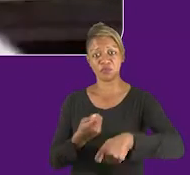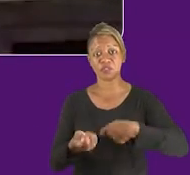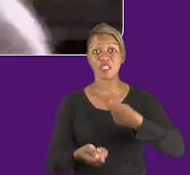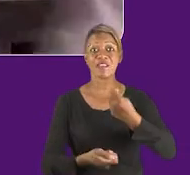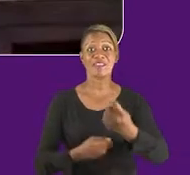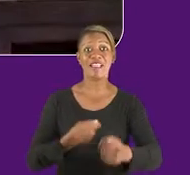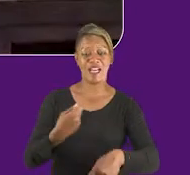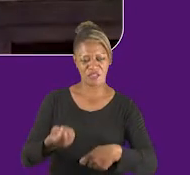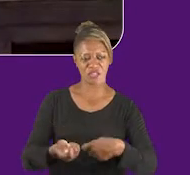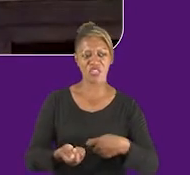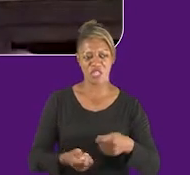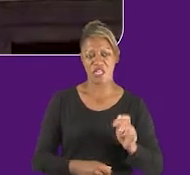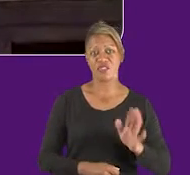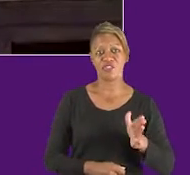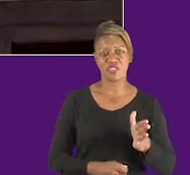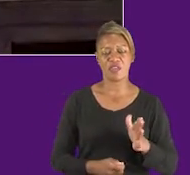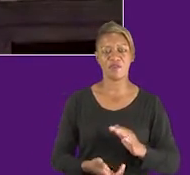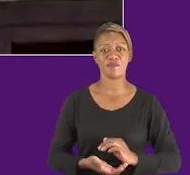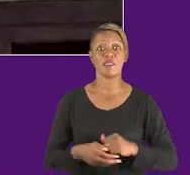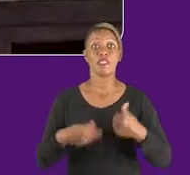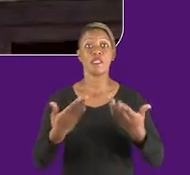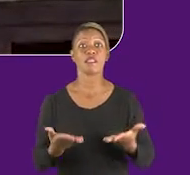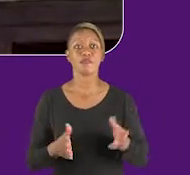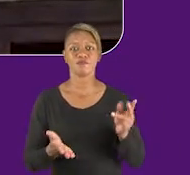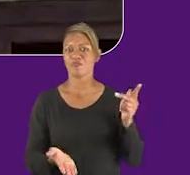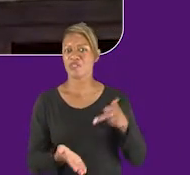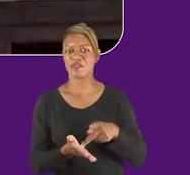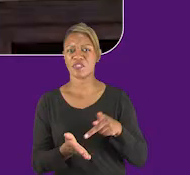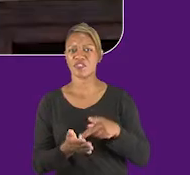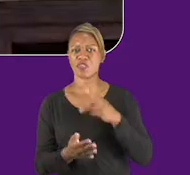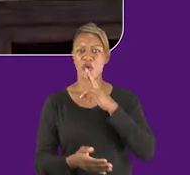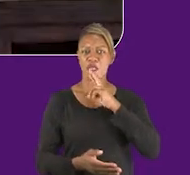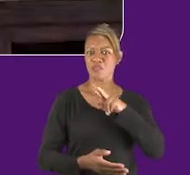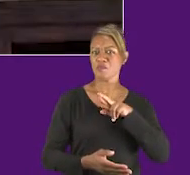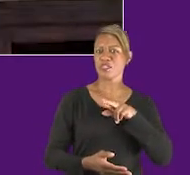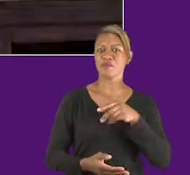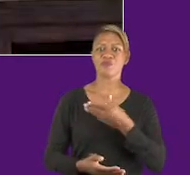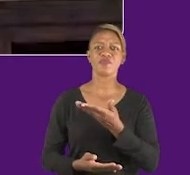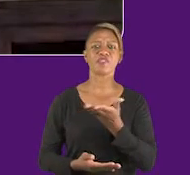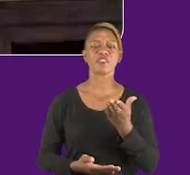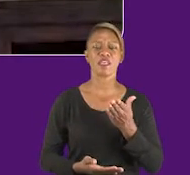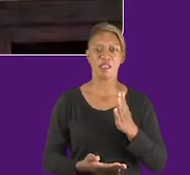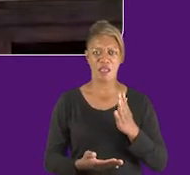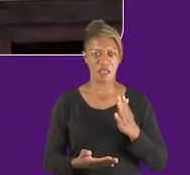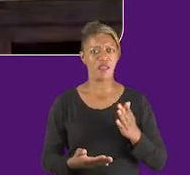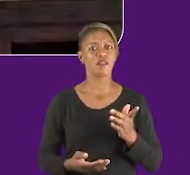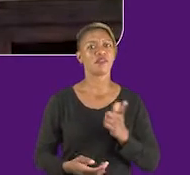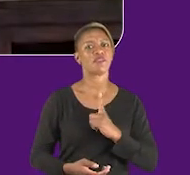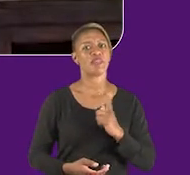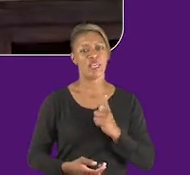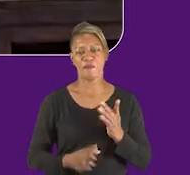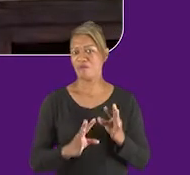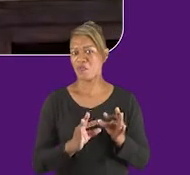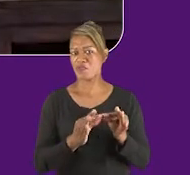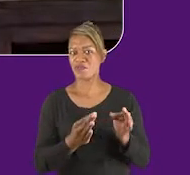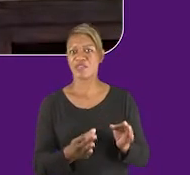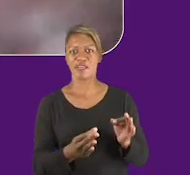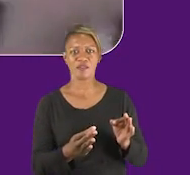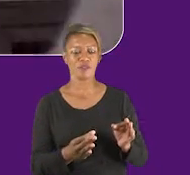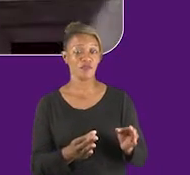produtividade exatamente foste olhar então a respondendo à sua pergunta eu acredito que é um caminho obviamente nós